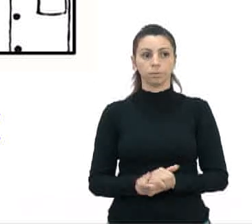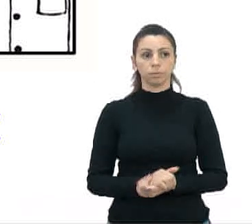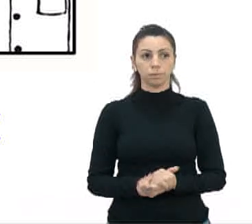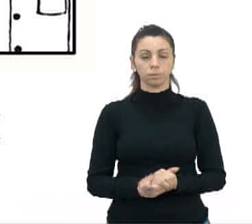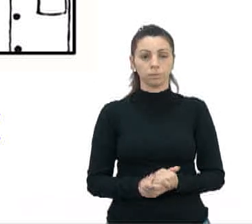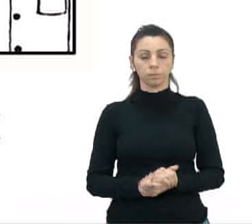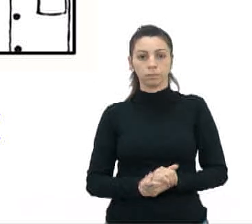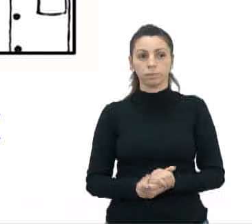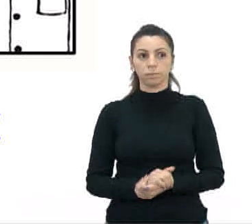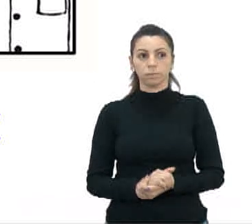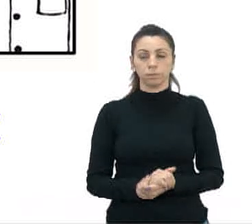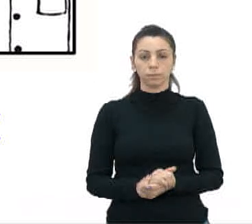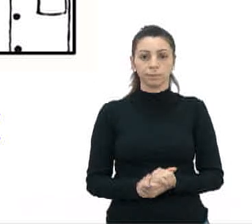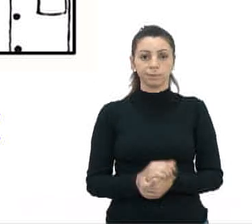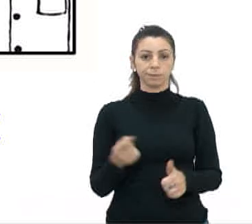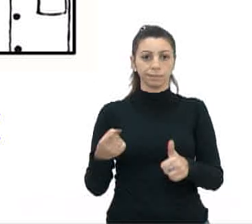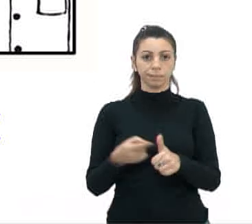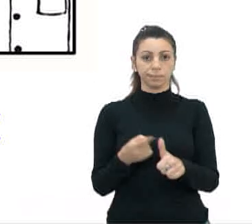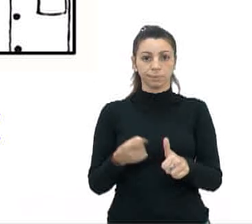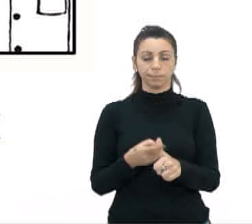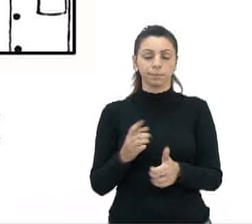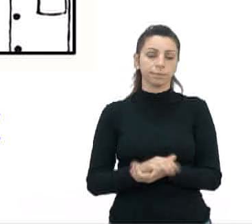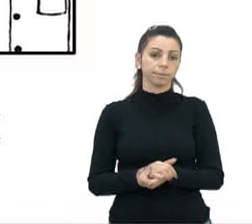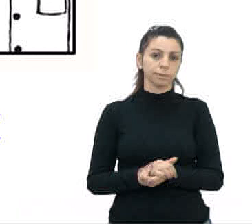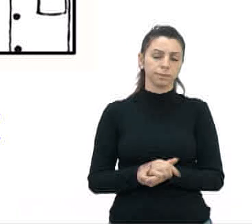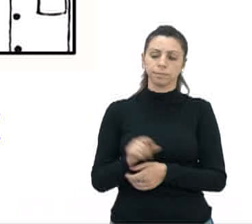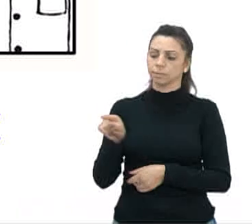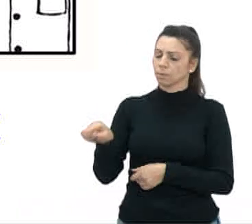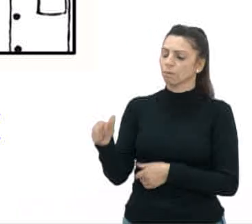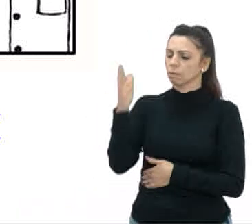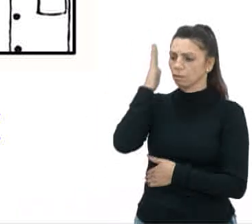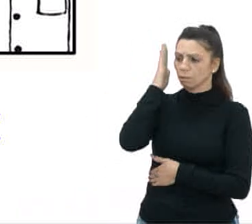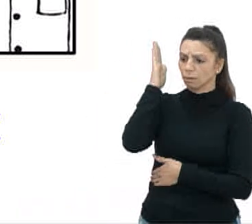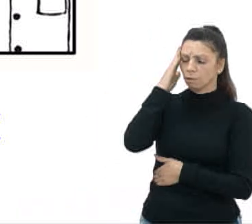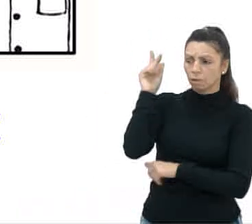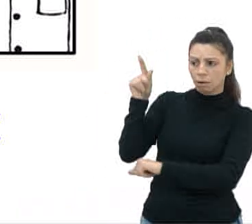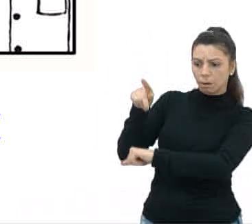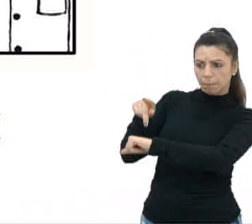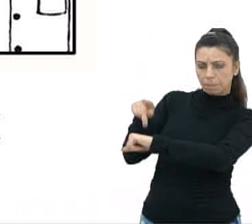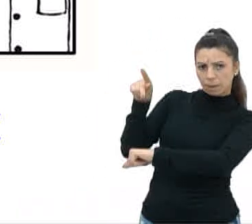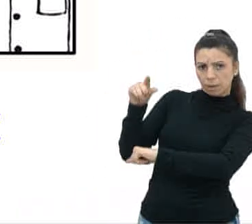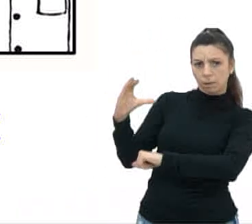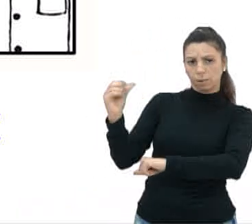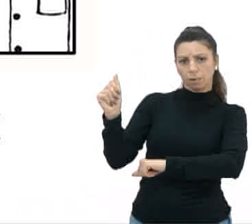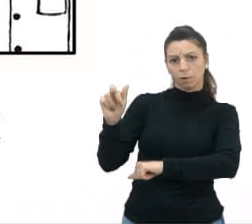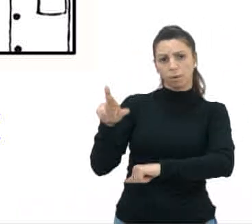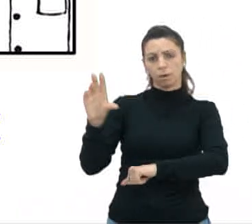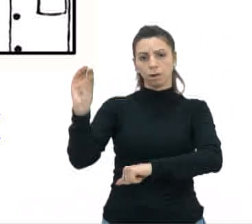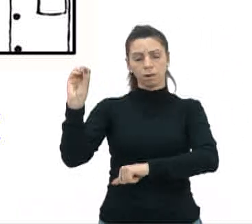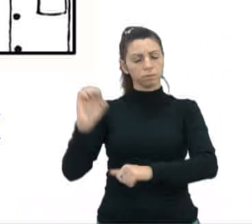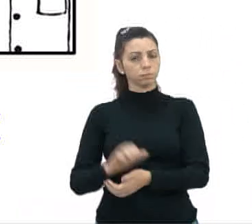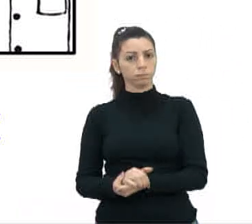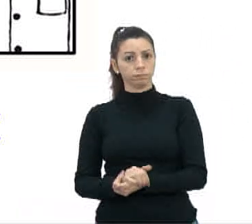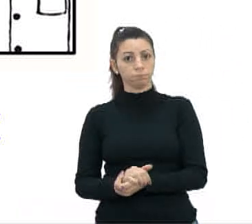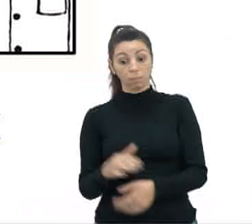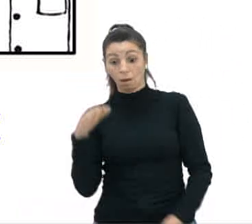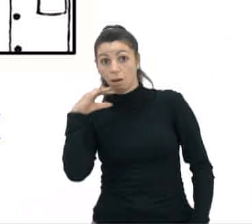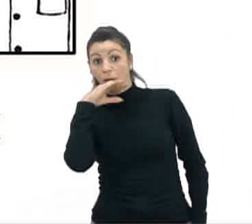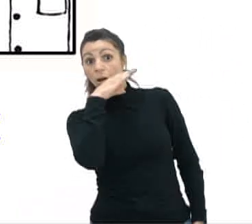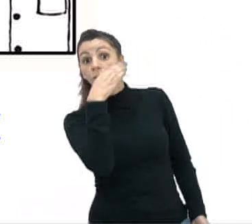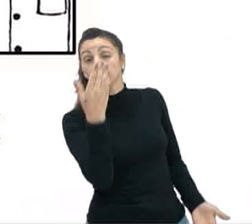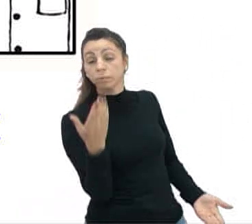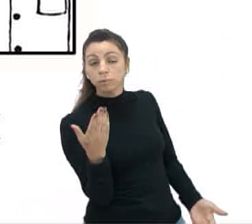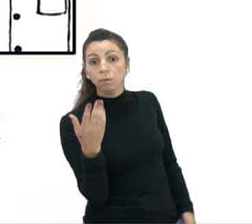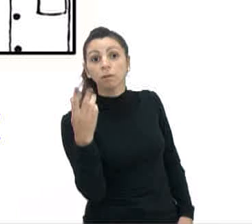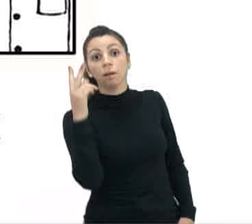tá? O primeiro personagem fala: Cara, você ficou sabendo da Pedra do Carlos? Claro, lembro muito bem do poema